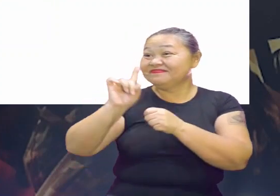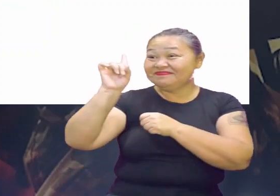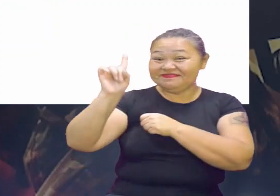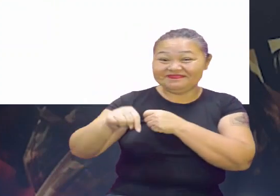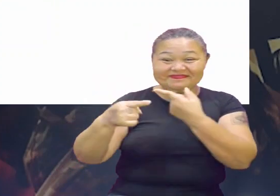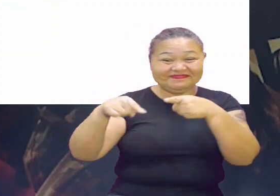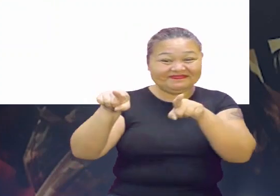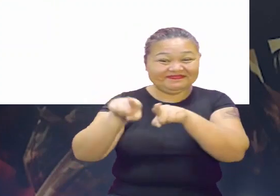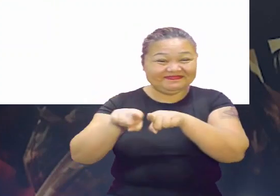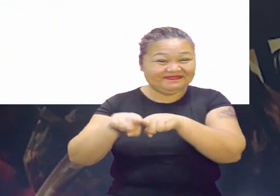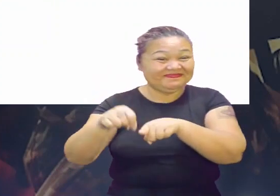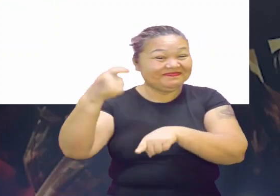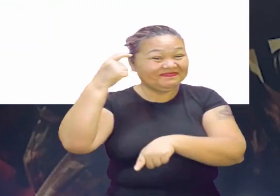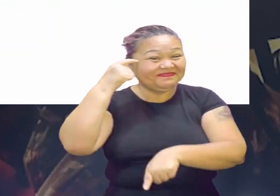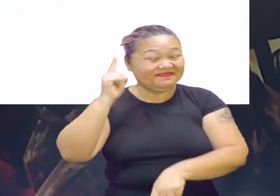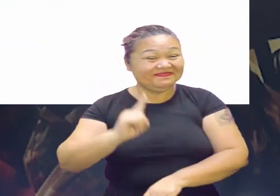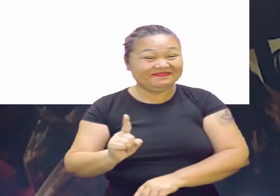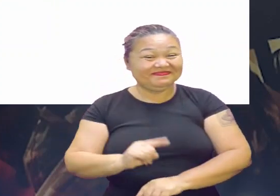participar.